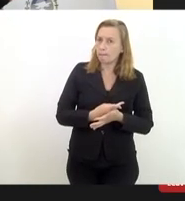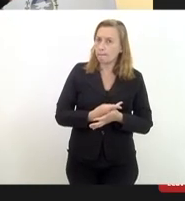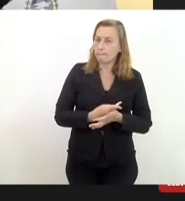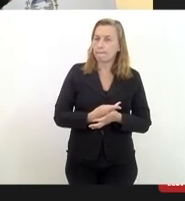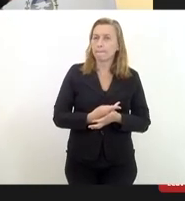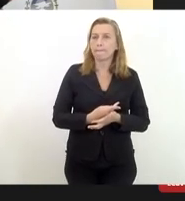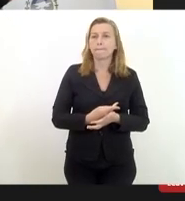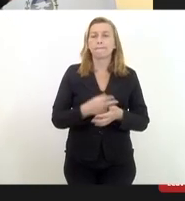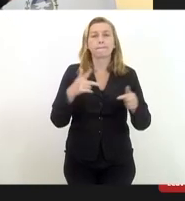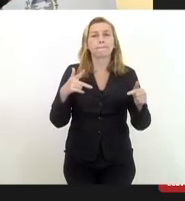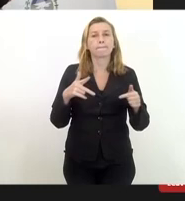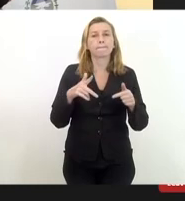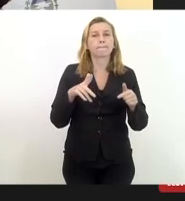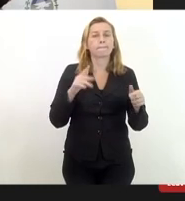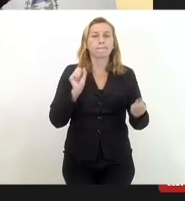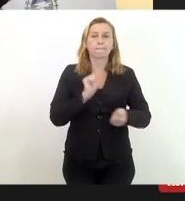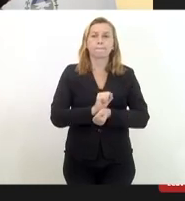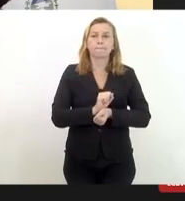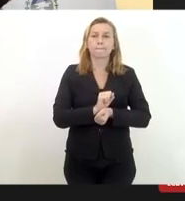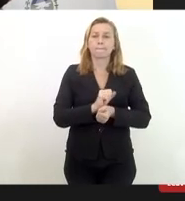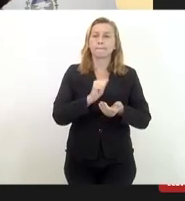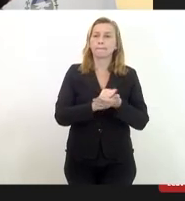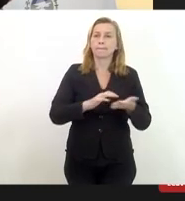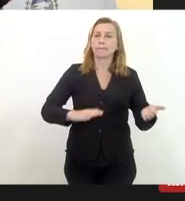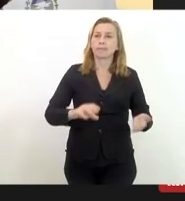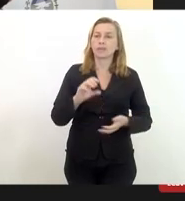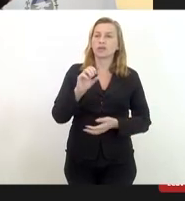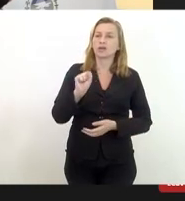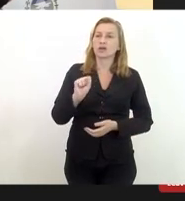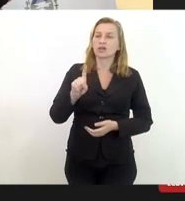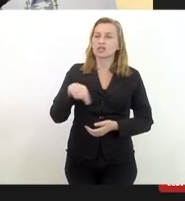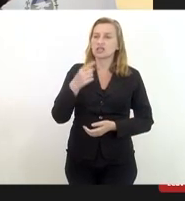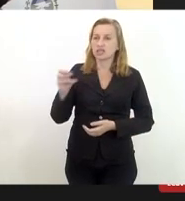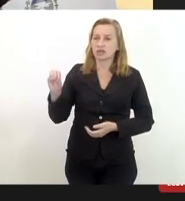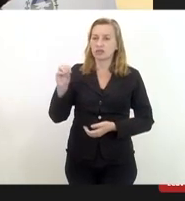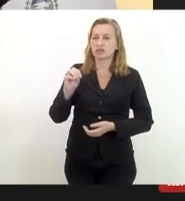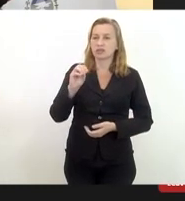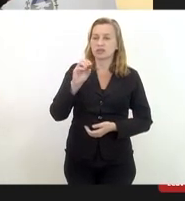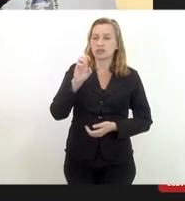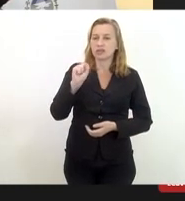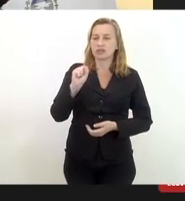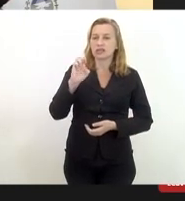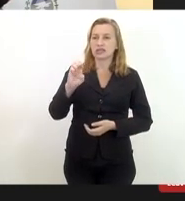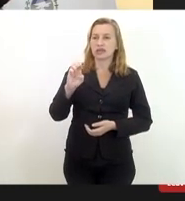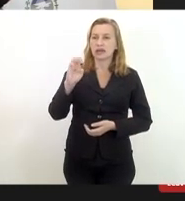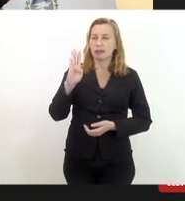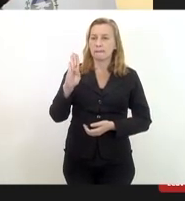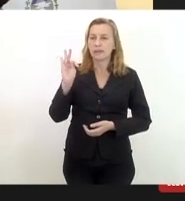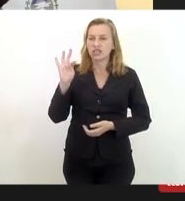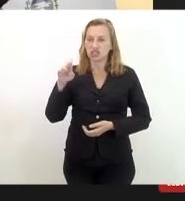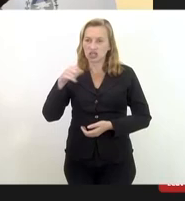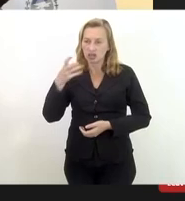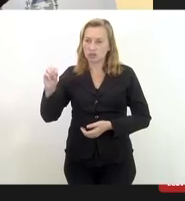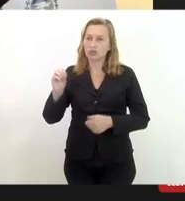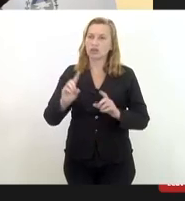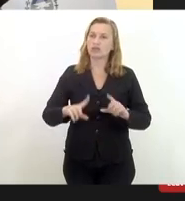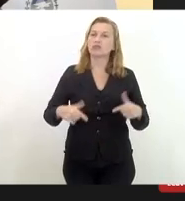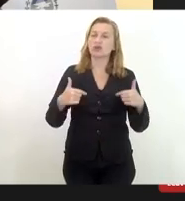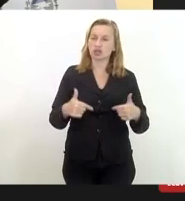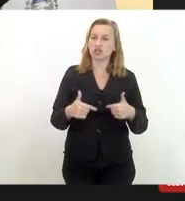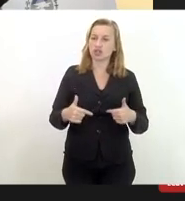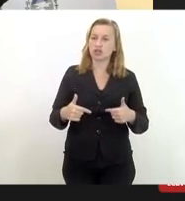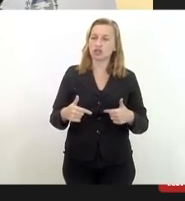a interrupção das atividades do São Sebastião, houve uma ação civil pública por conta